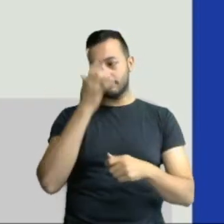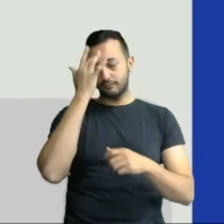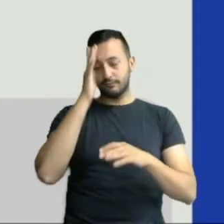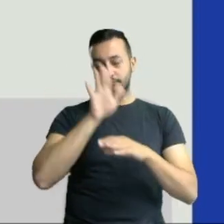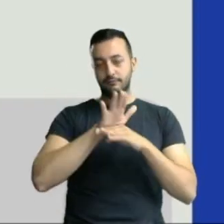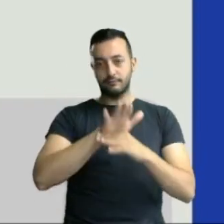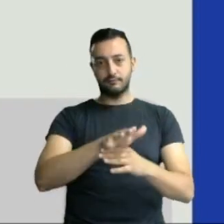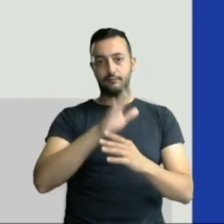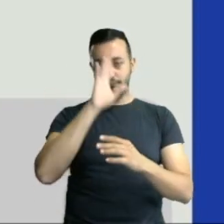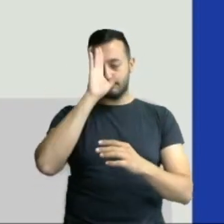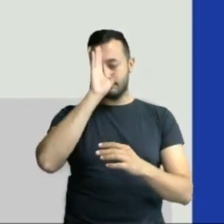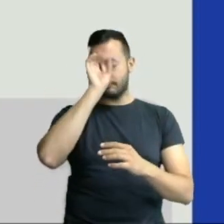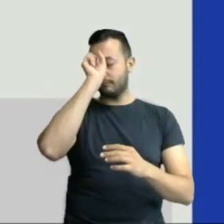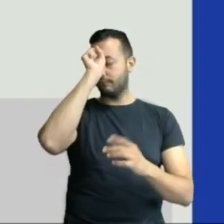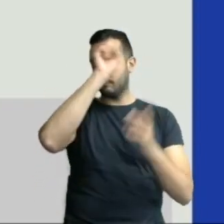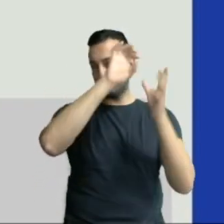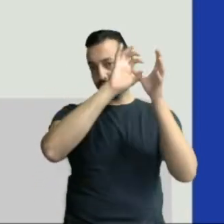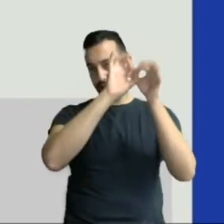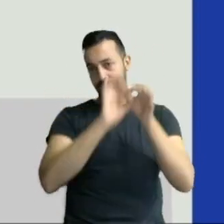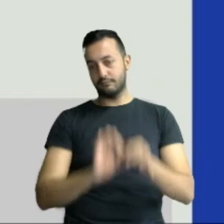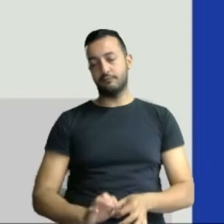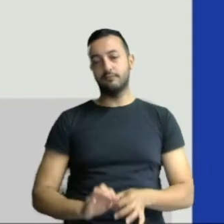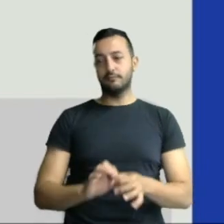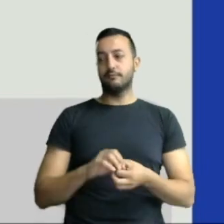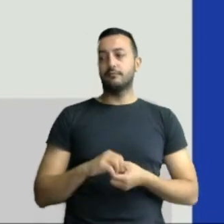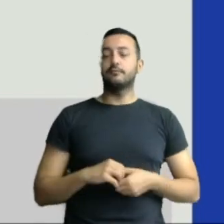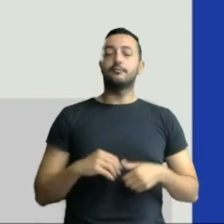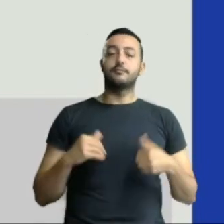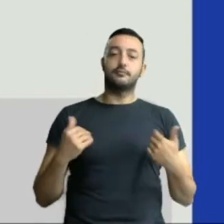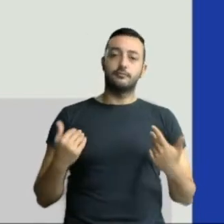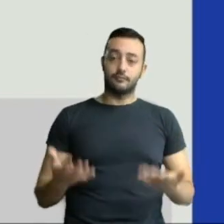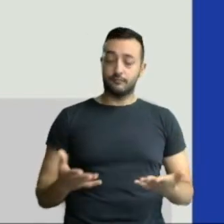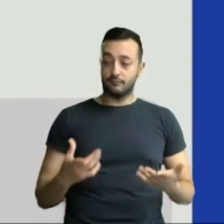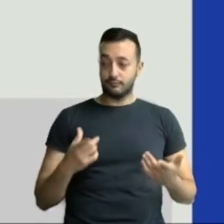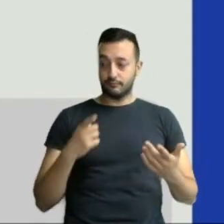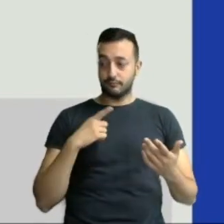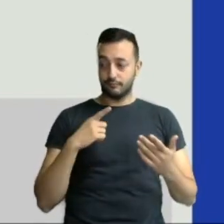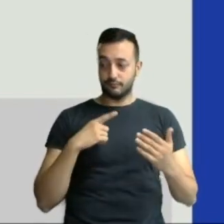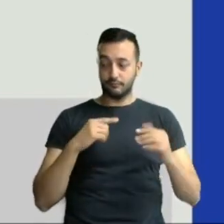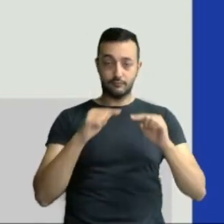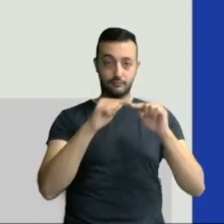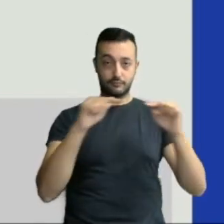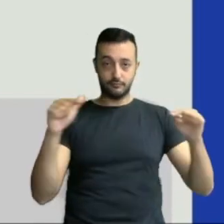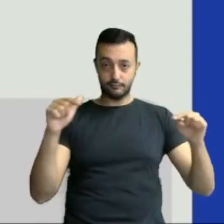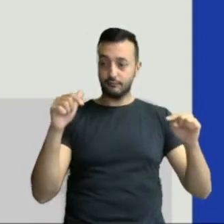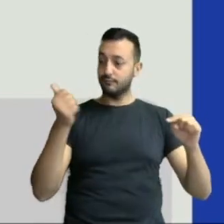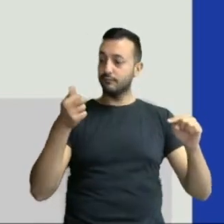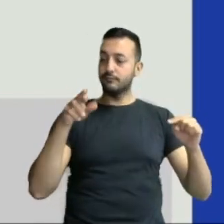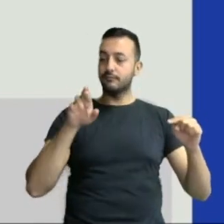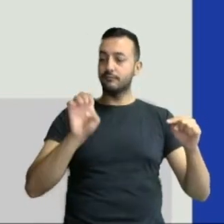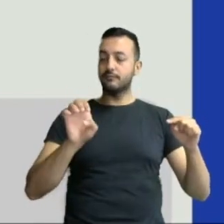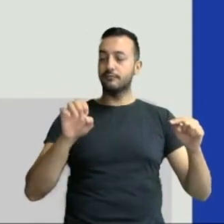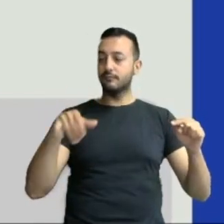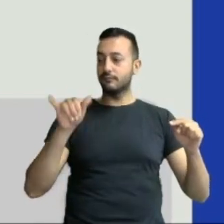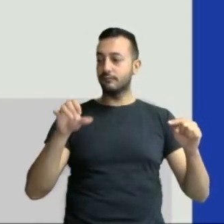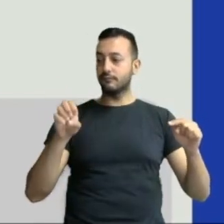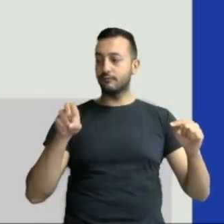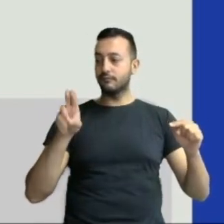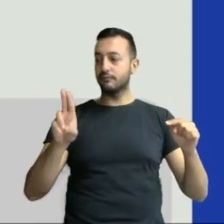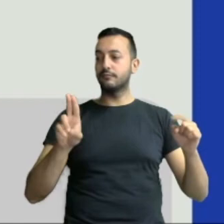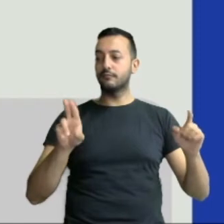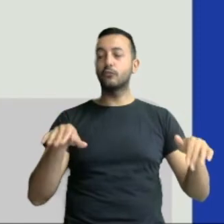facilitar o entendimento, para contextualizar, certo? Então, tem o espaço are you. Qual é o